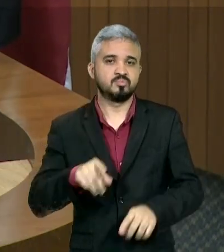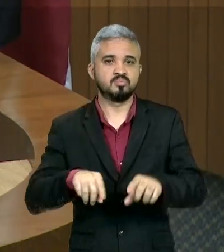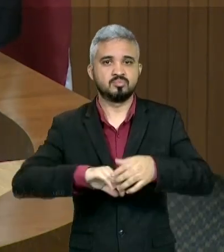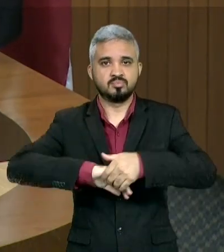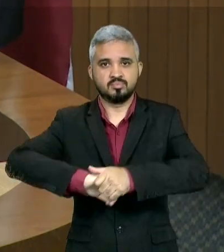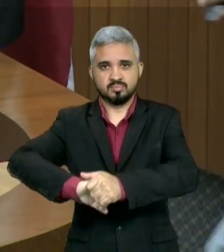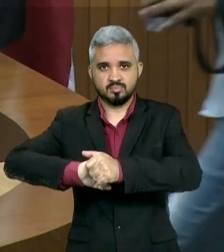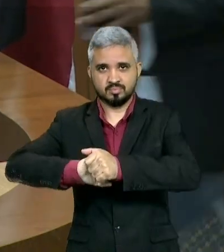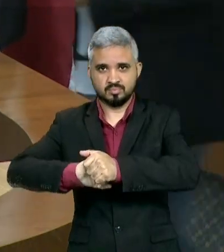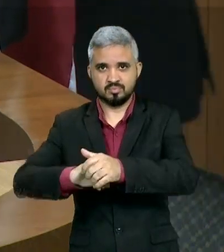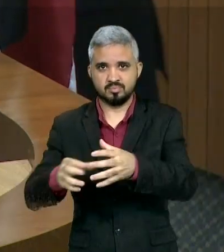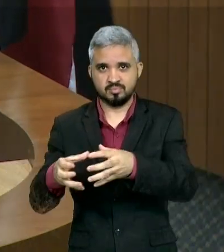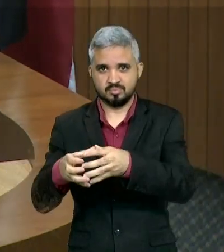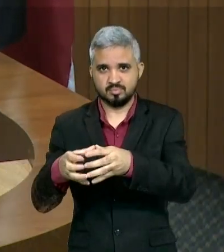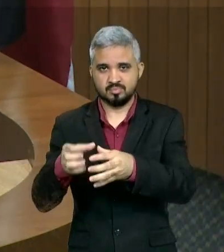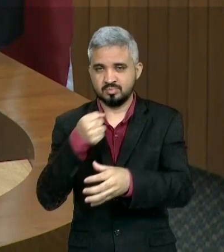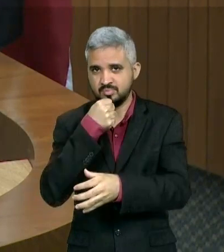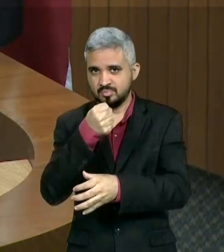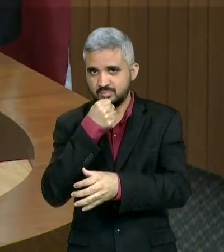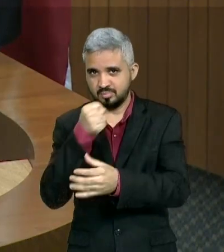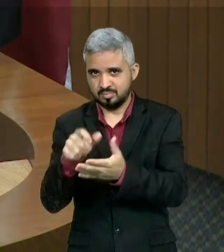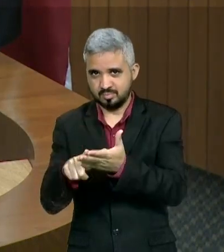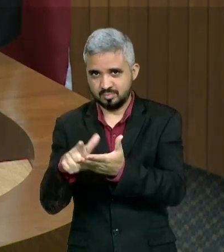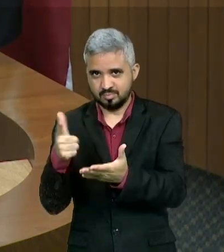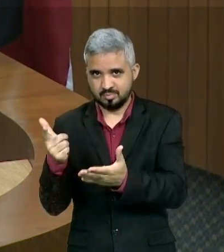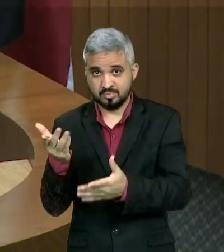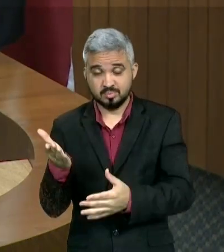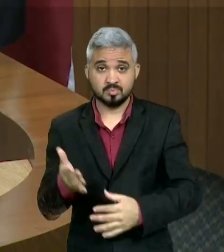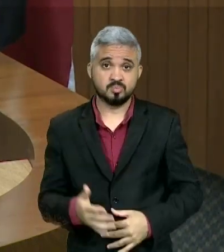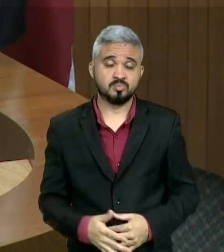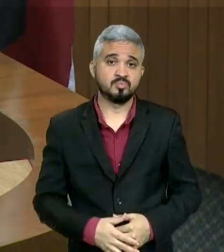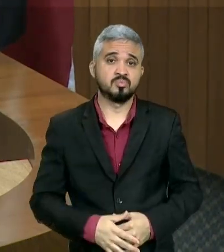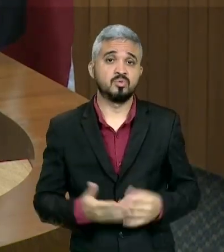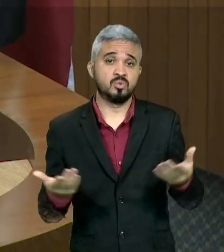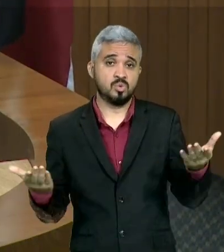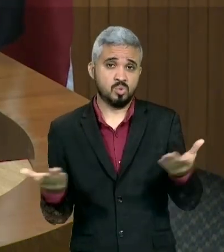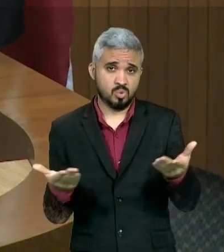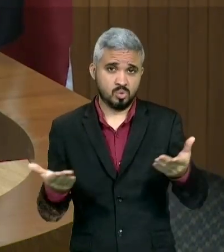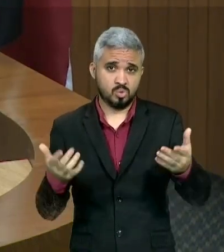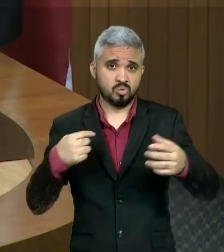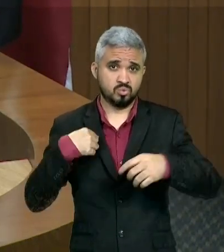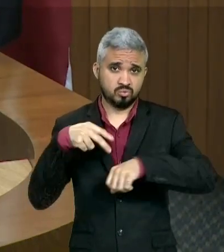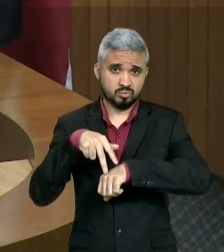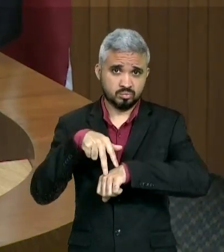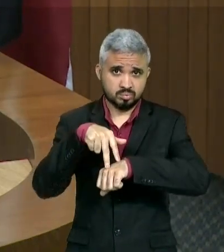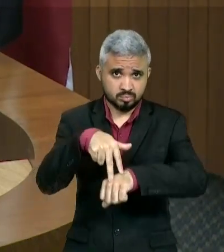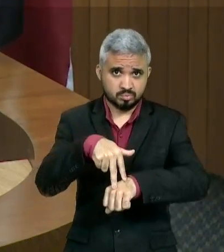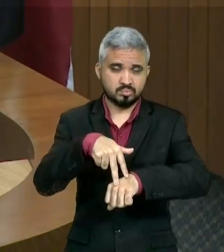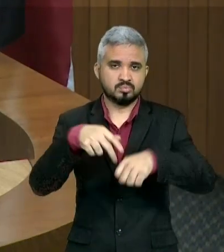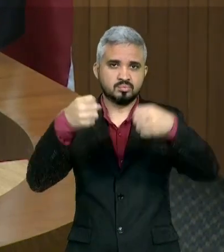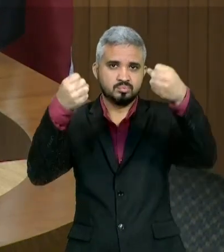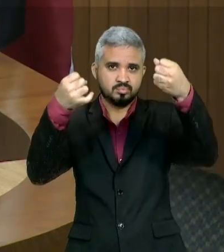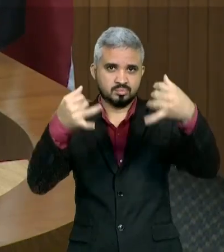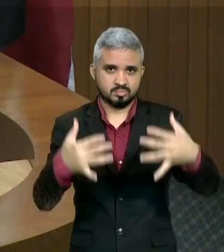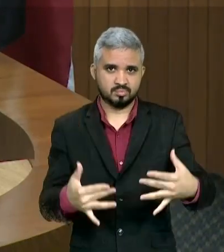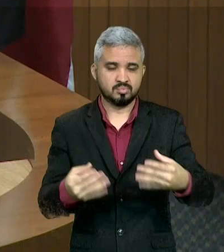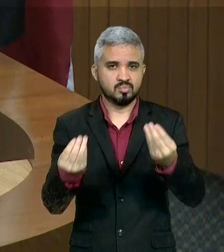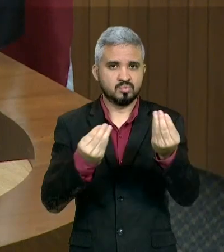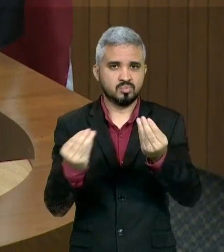imprensa. Subo aqui hoje, deputado Ariston, para destacar a articulação e o bom convívio do governador